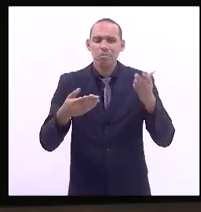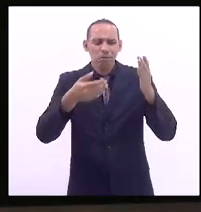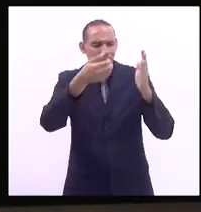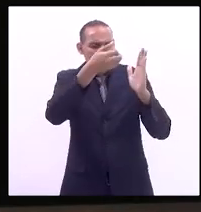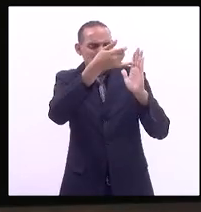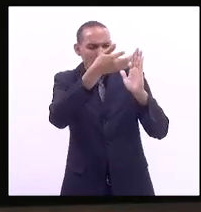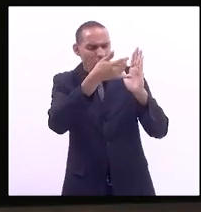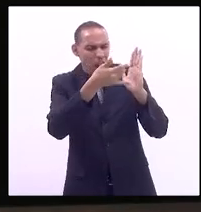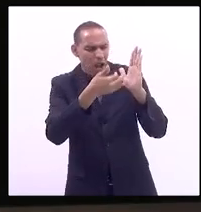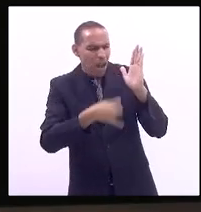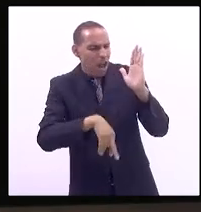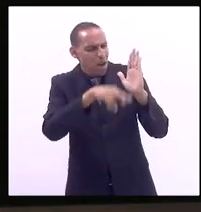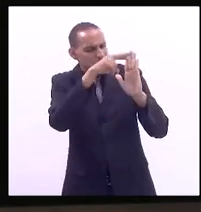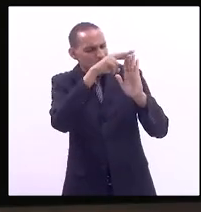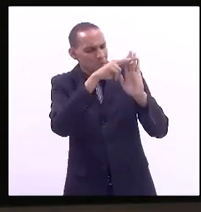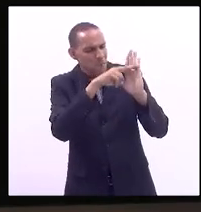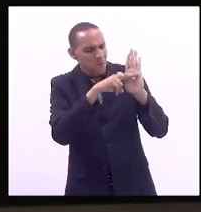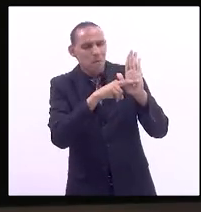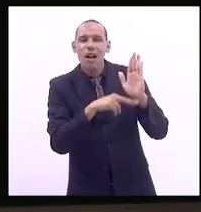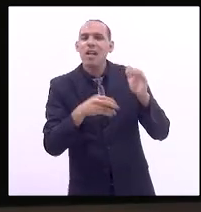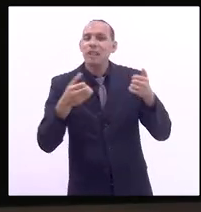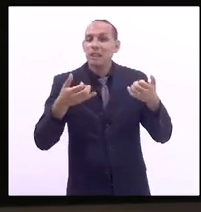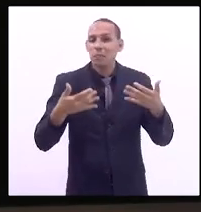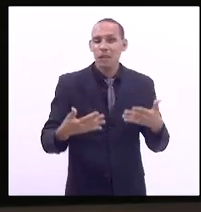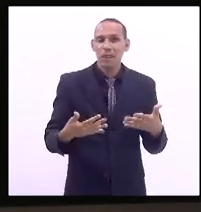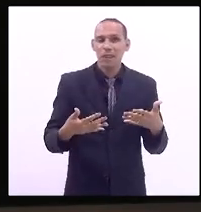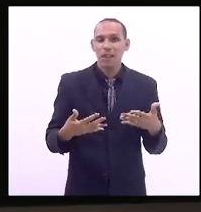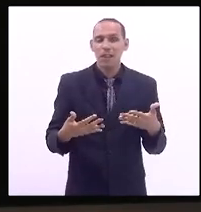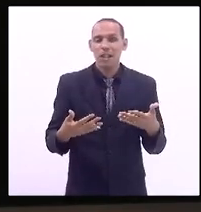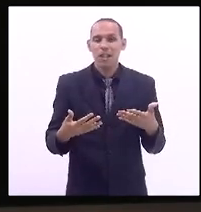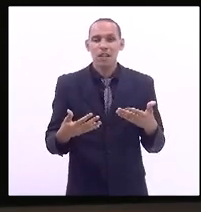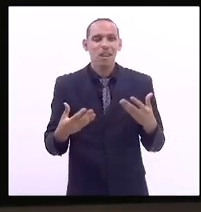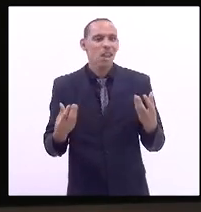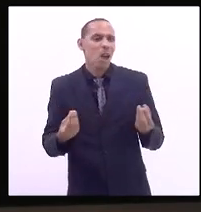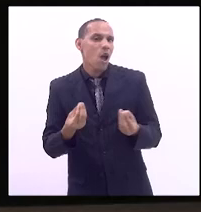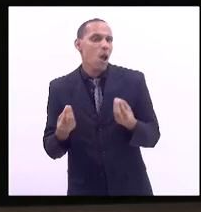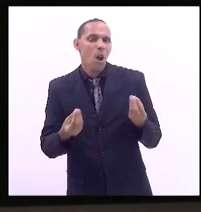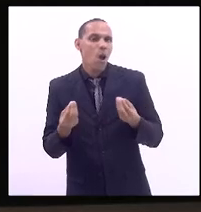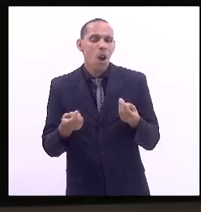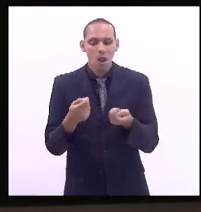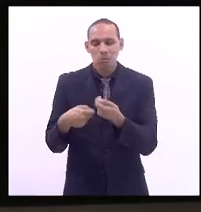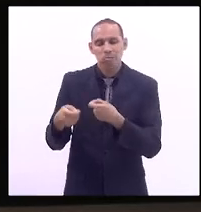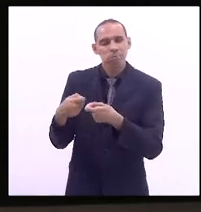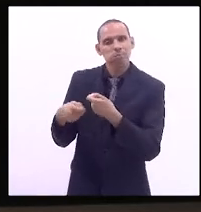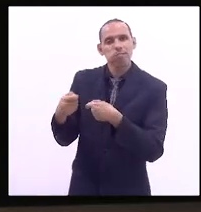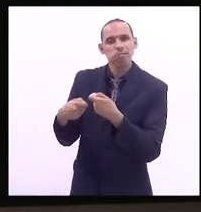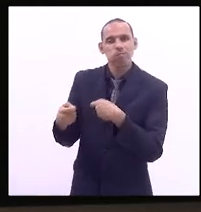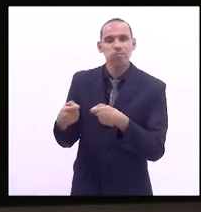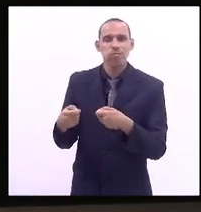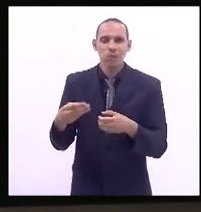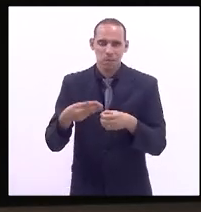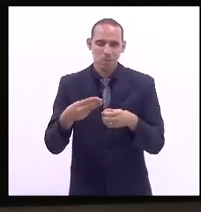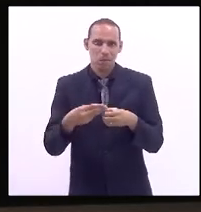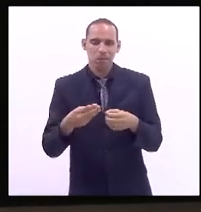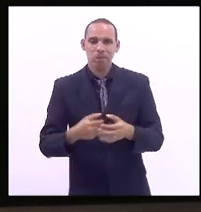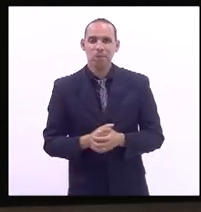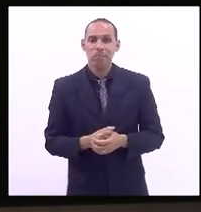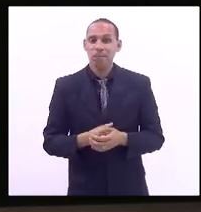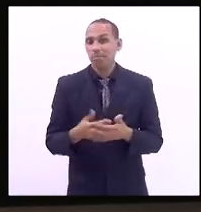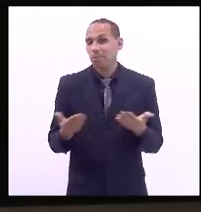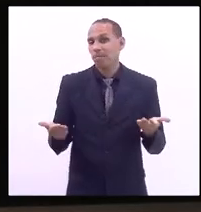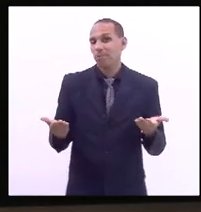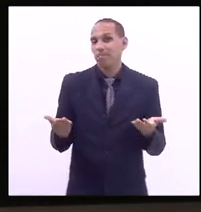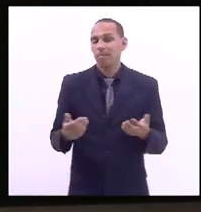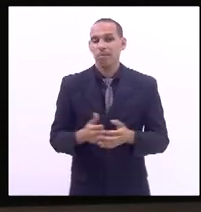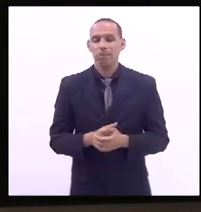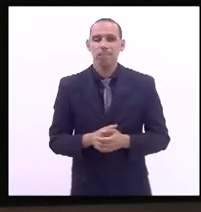série de regras dizendo como deveria ser exatamente a administração Municipal Ou